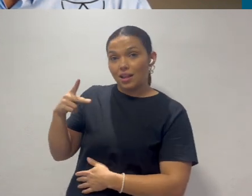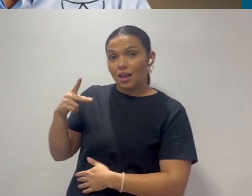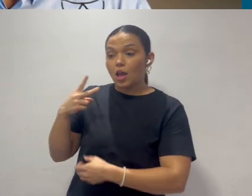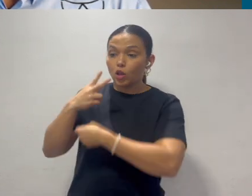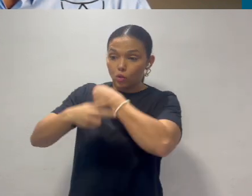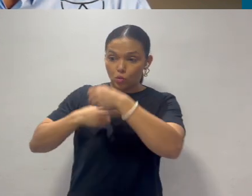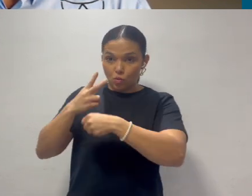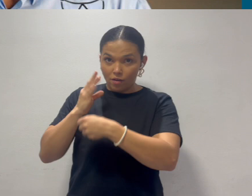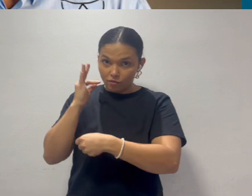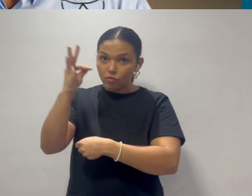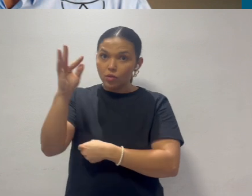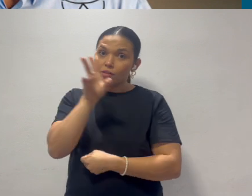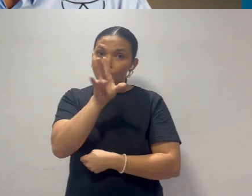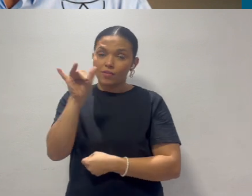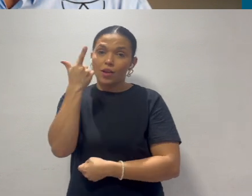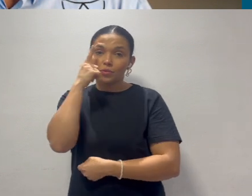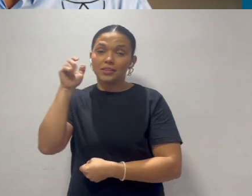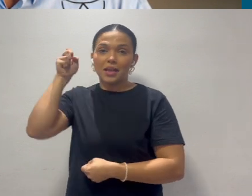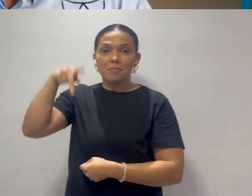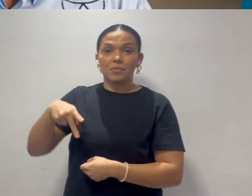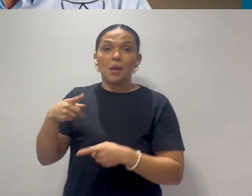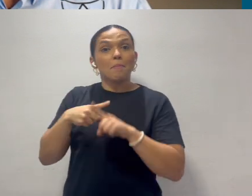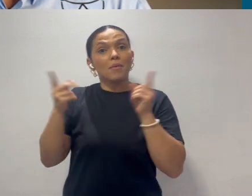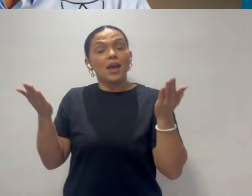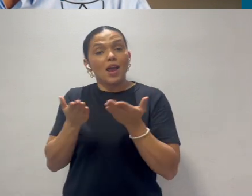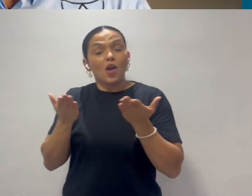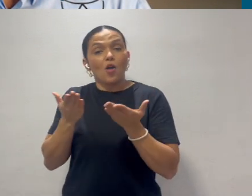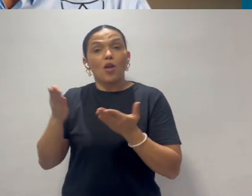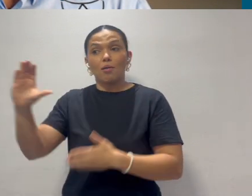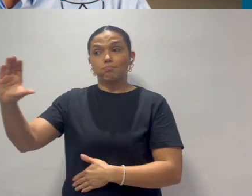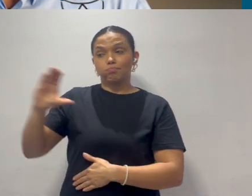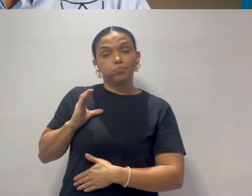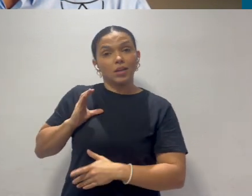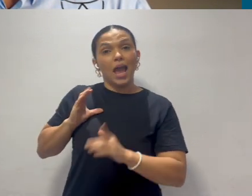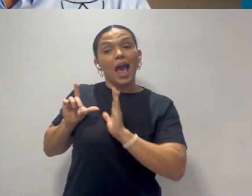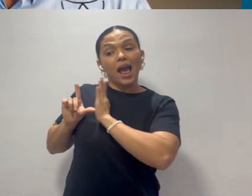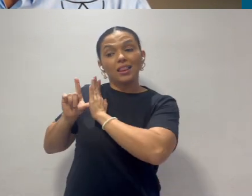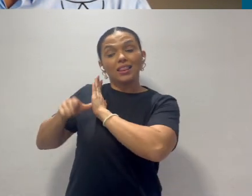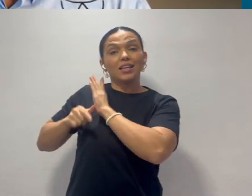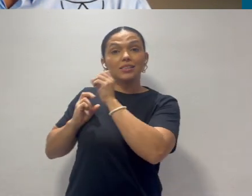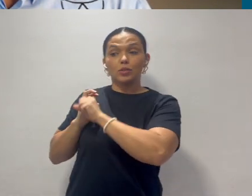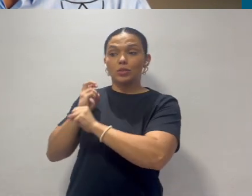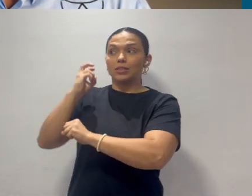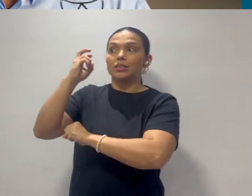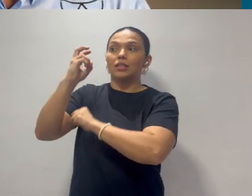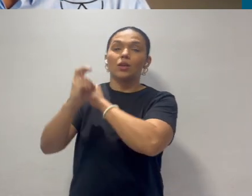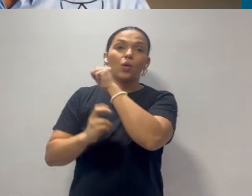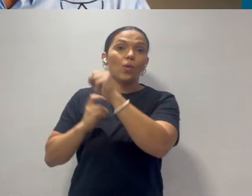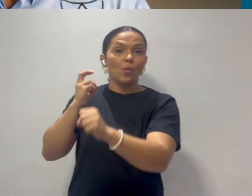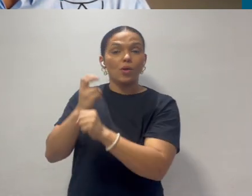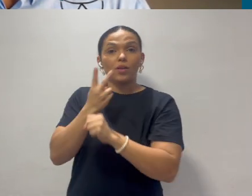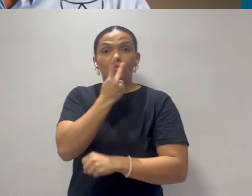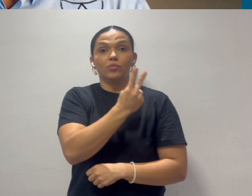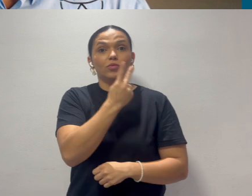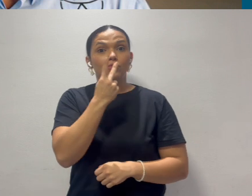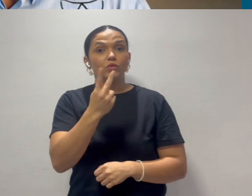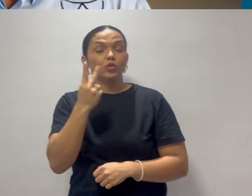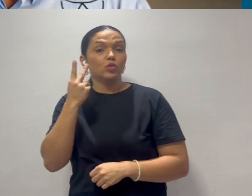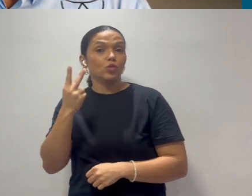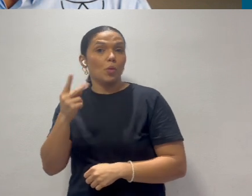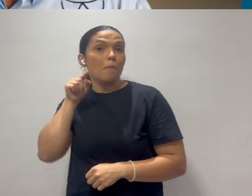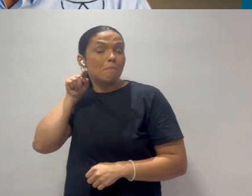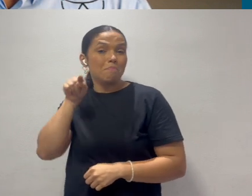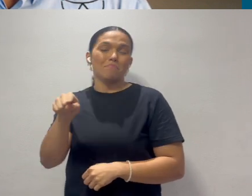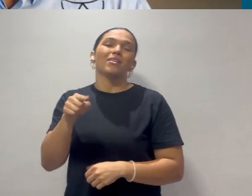já recebeu um atrasado dos últimos 5 anos dela, que deu 222 mil, e o que foi melhor, na